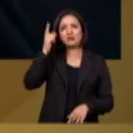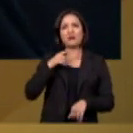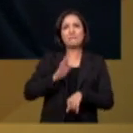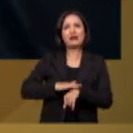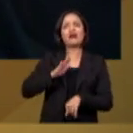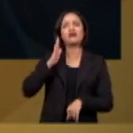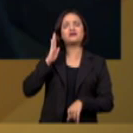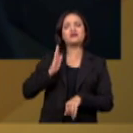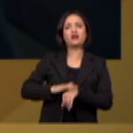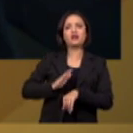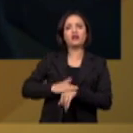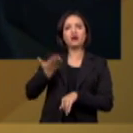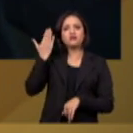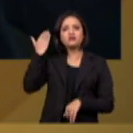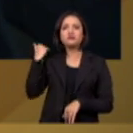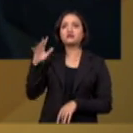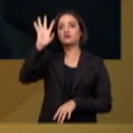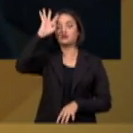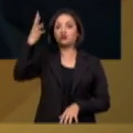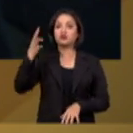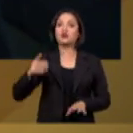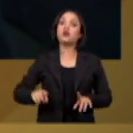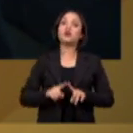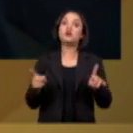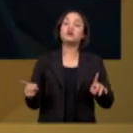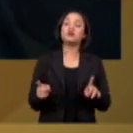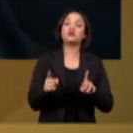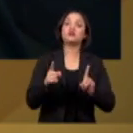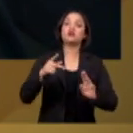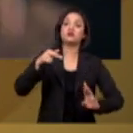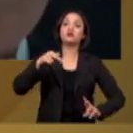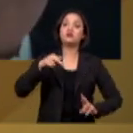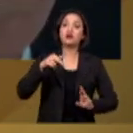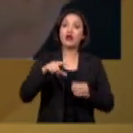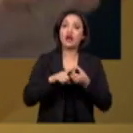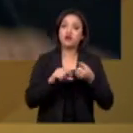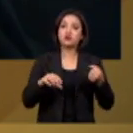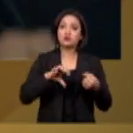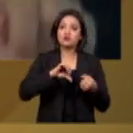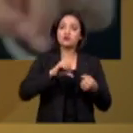seja pelo artigo 96 inciso primeiro hospital